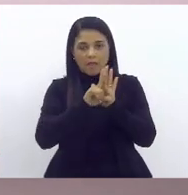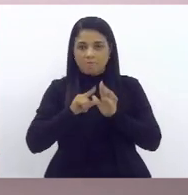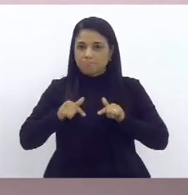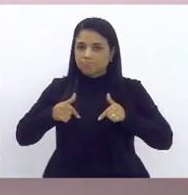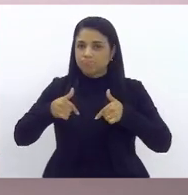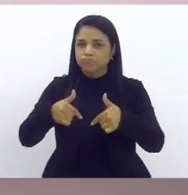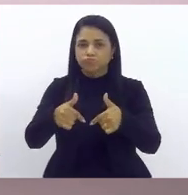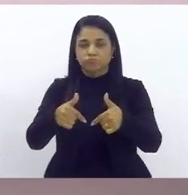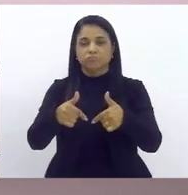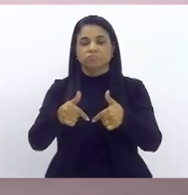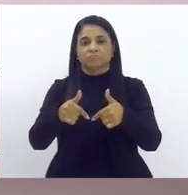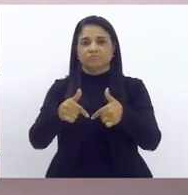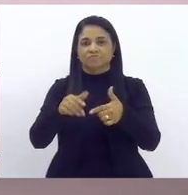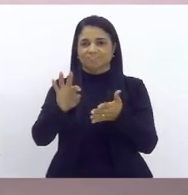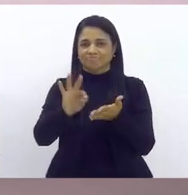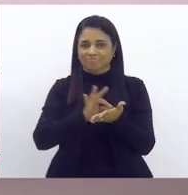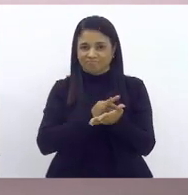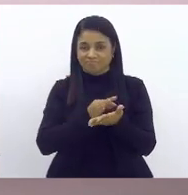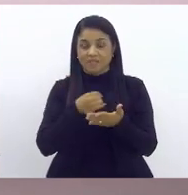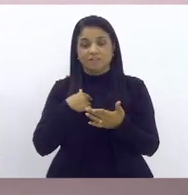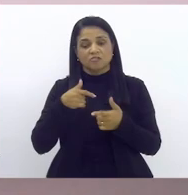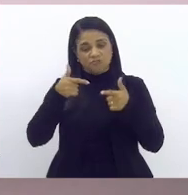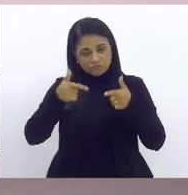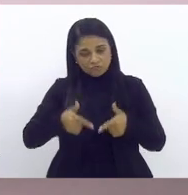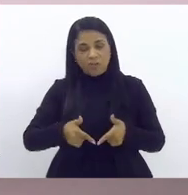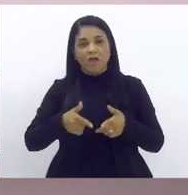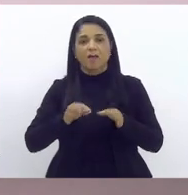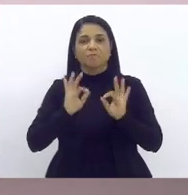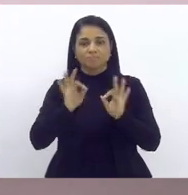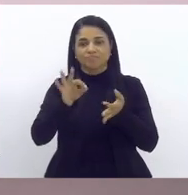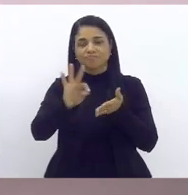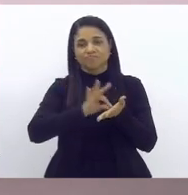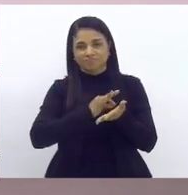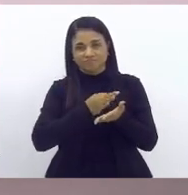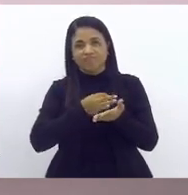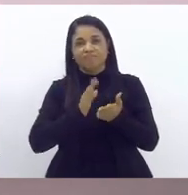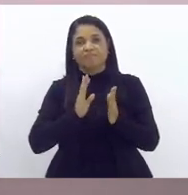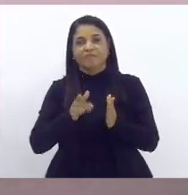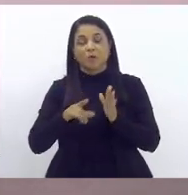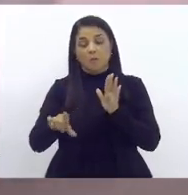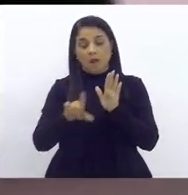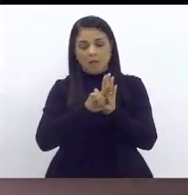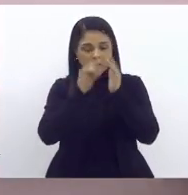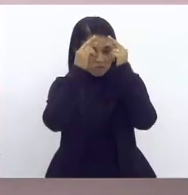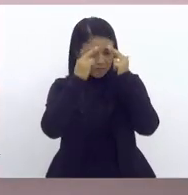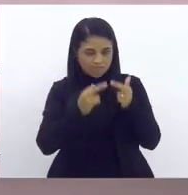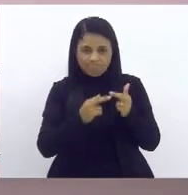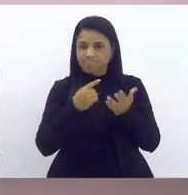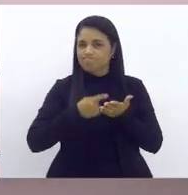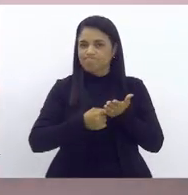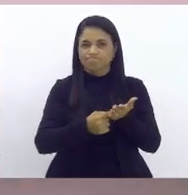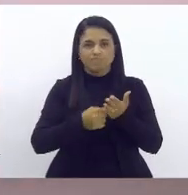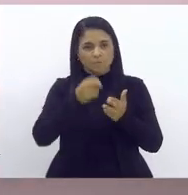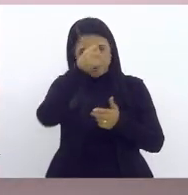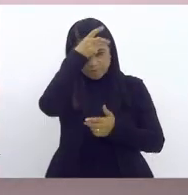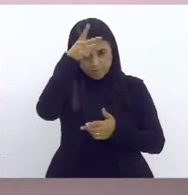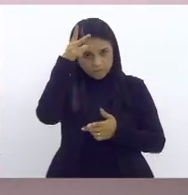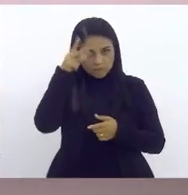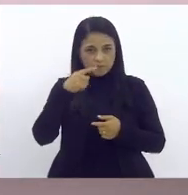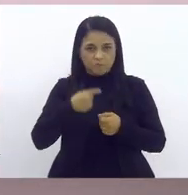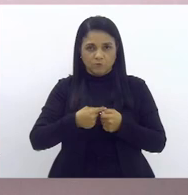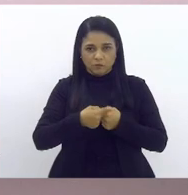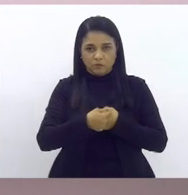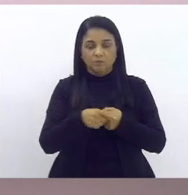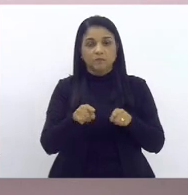promulgada. Mas nós estivemos lá e promulgamos. Infelizmente, uma lei que é descumprida pelo município, que